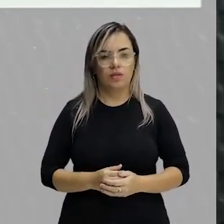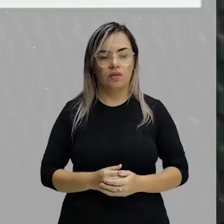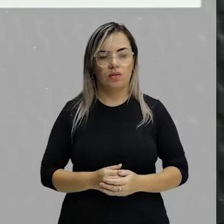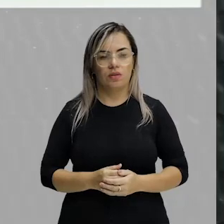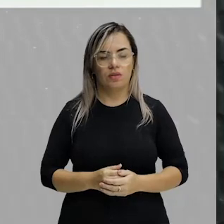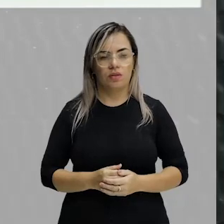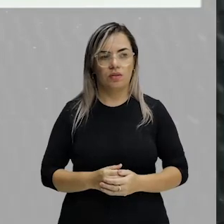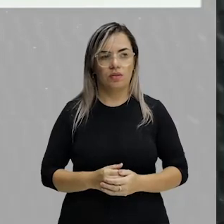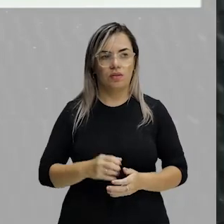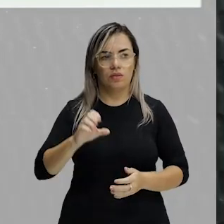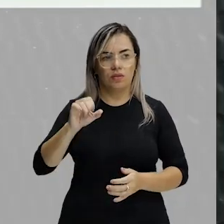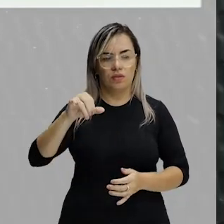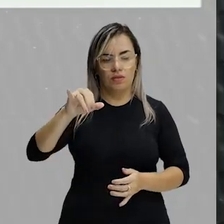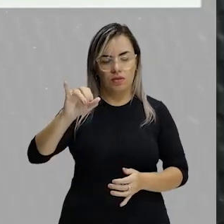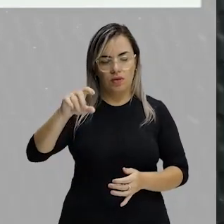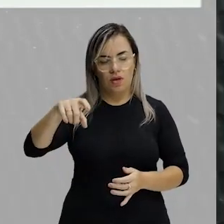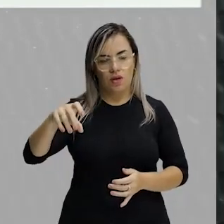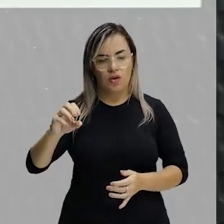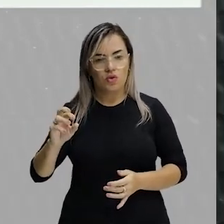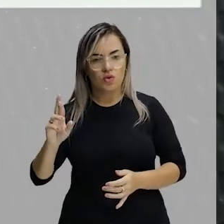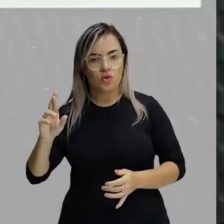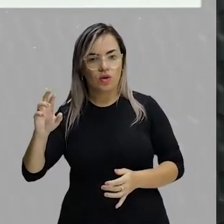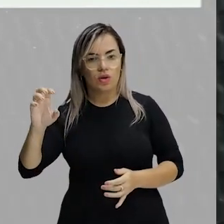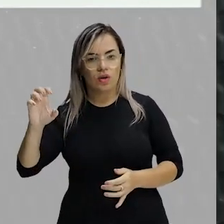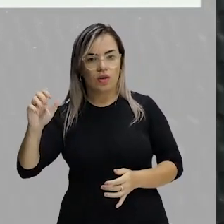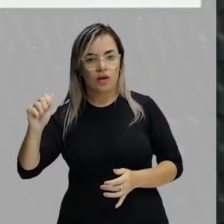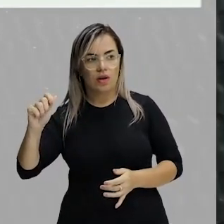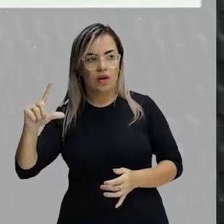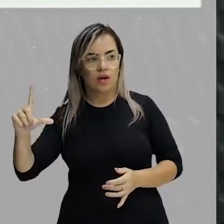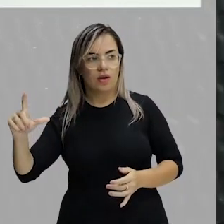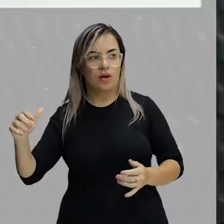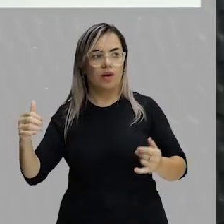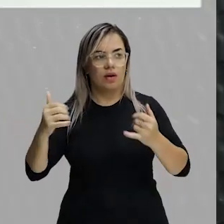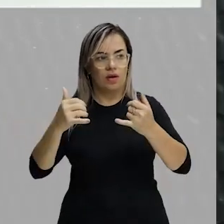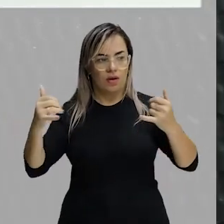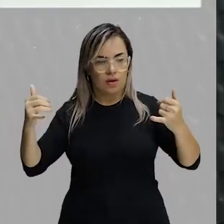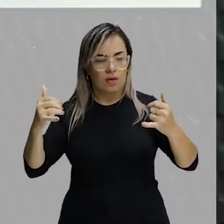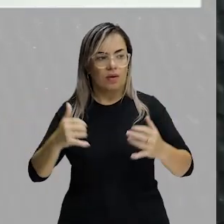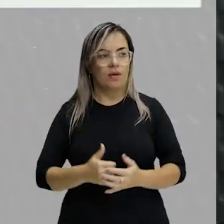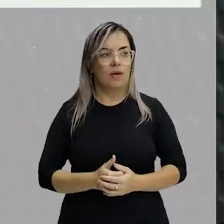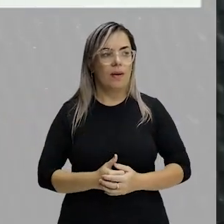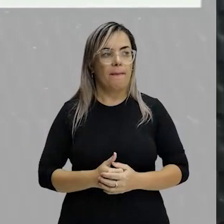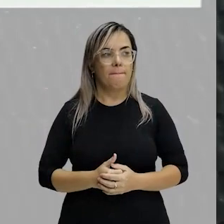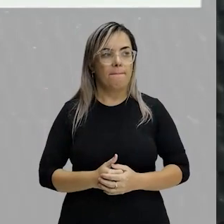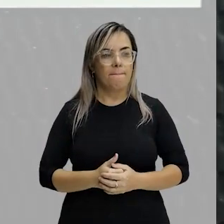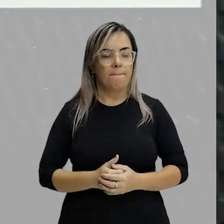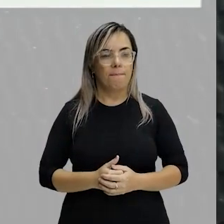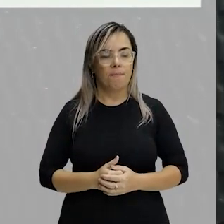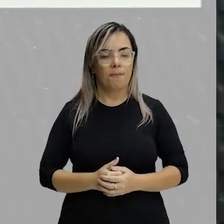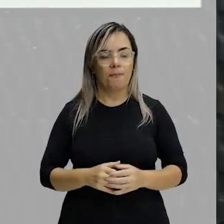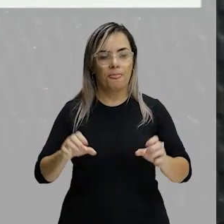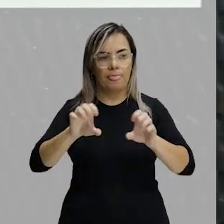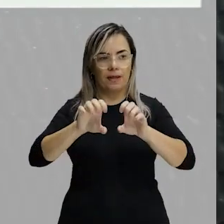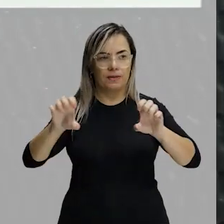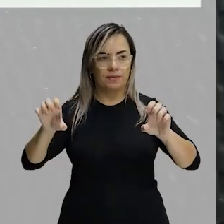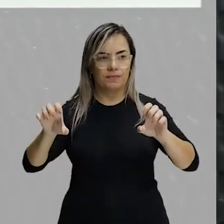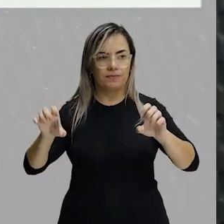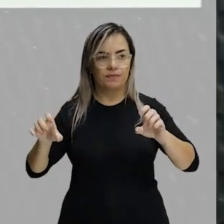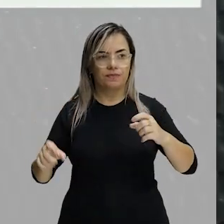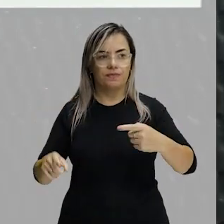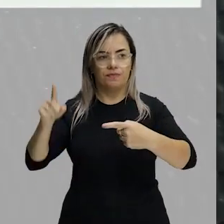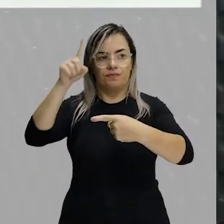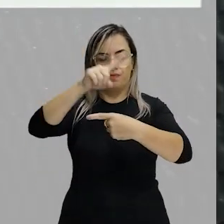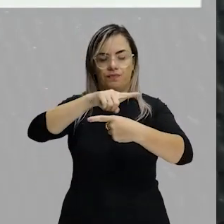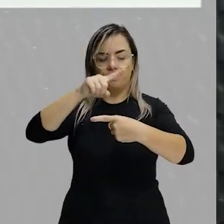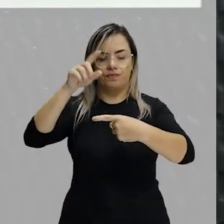eixo real paralelo ao eixo x. Então, eu tenho isso aqui, ó. Tá? X menos